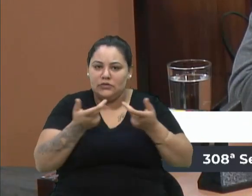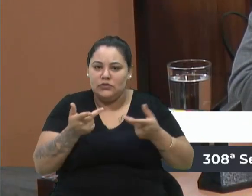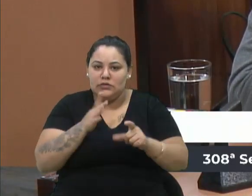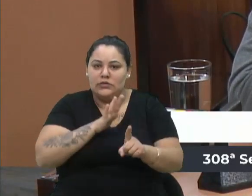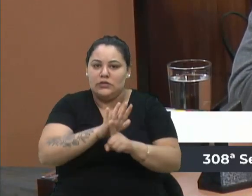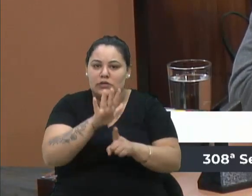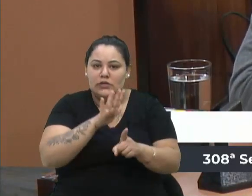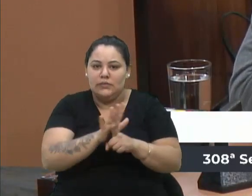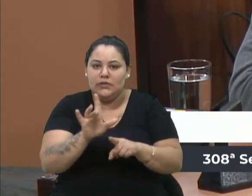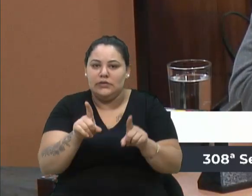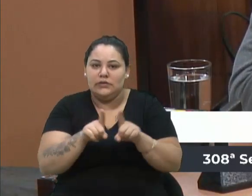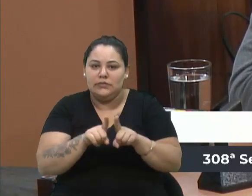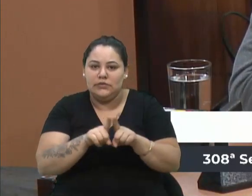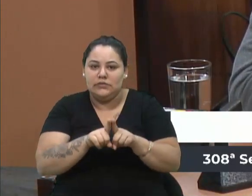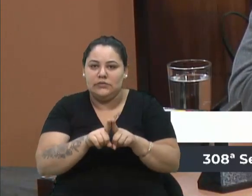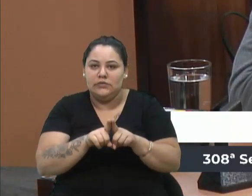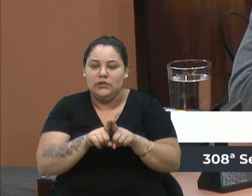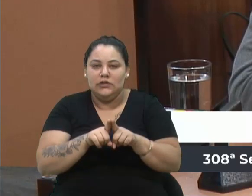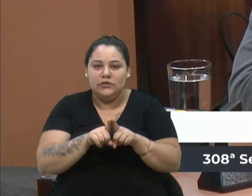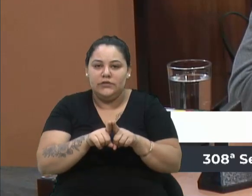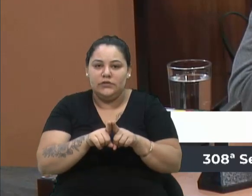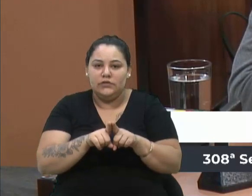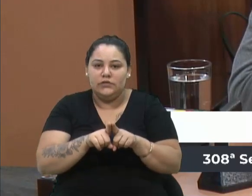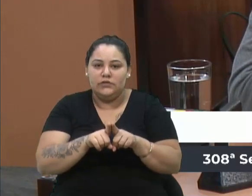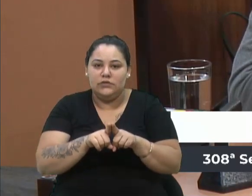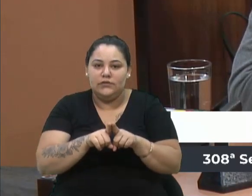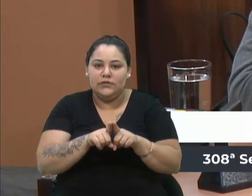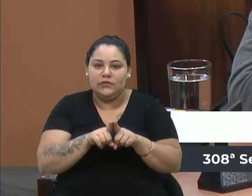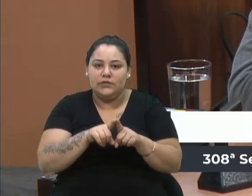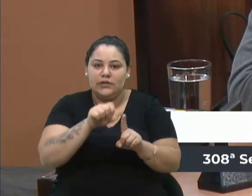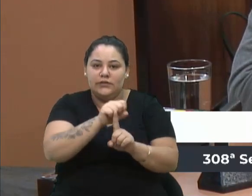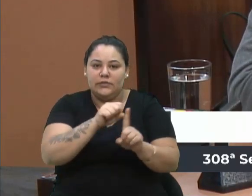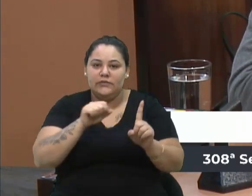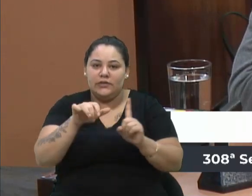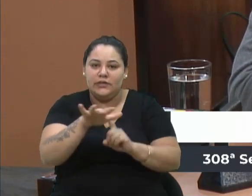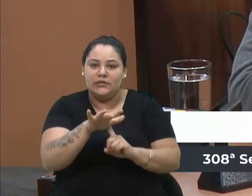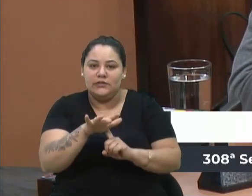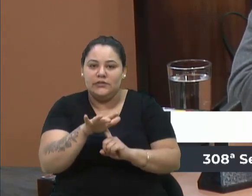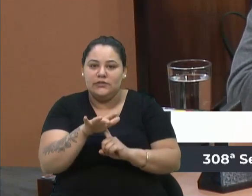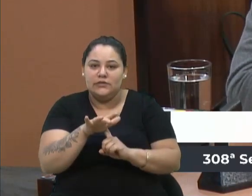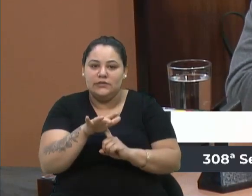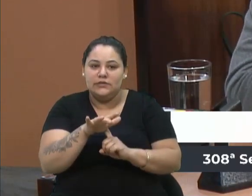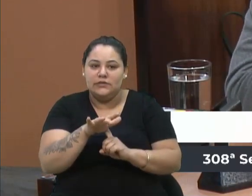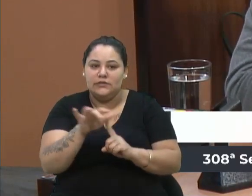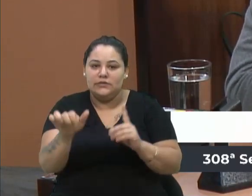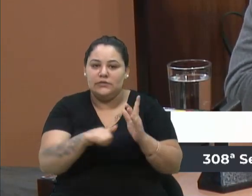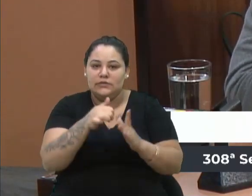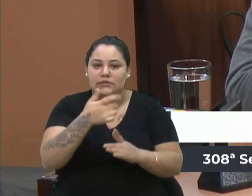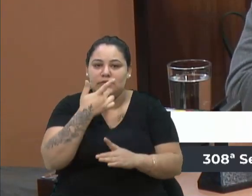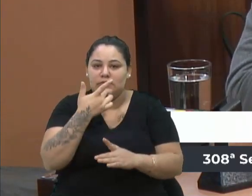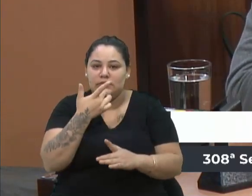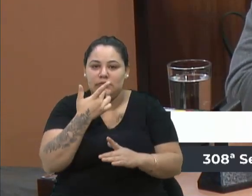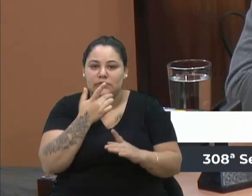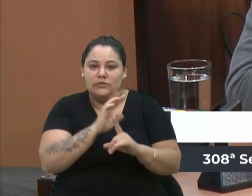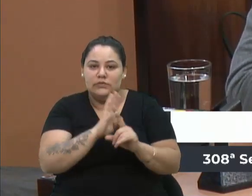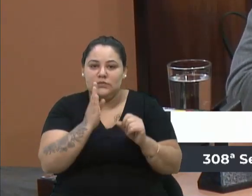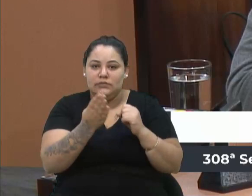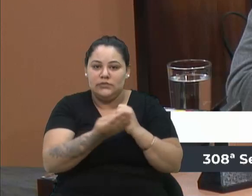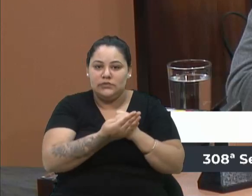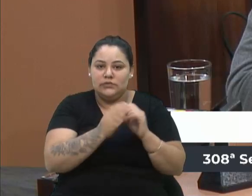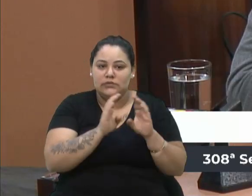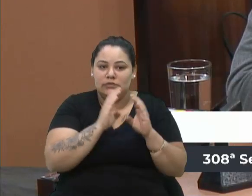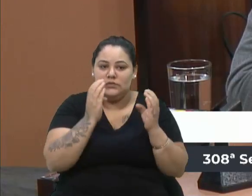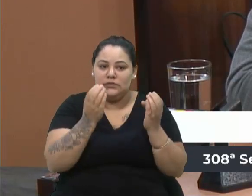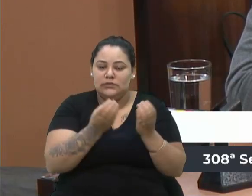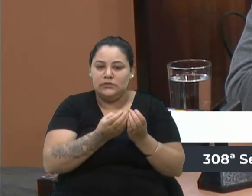demanda da da sociedade que fica ou um dos melhores dizendo dos bairros das comunidades que ficam mais